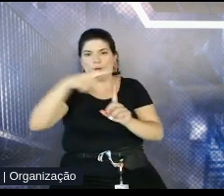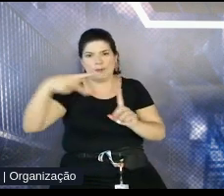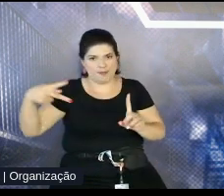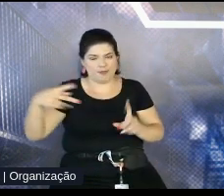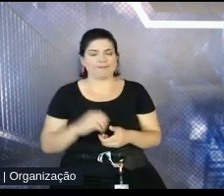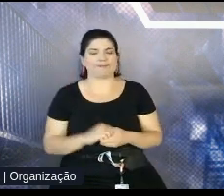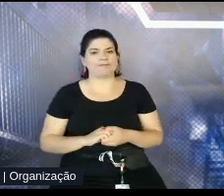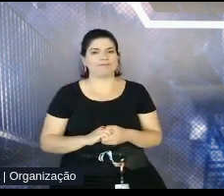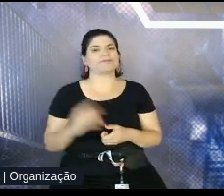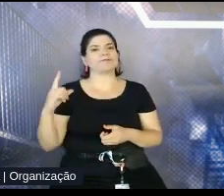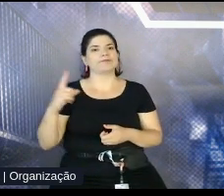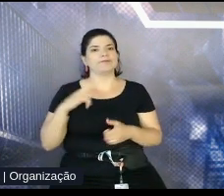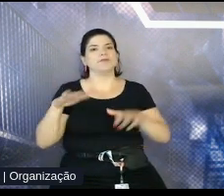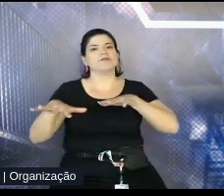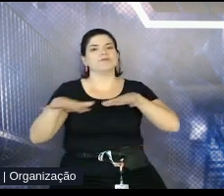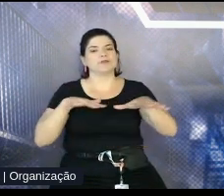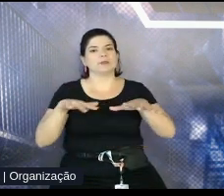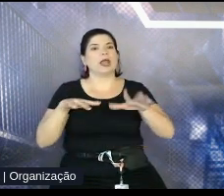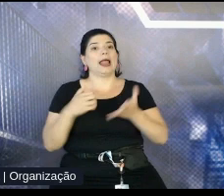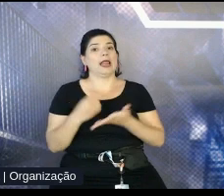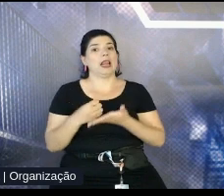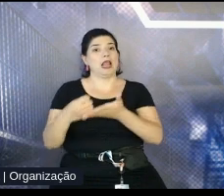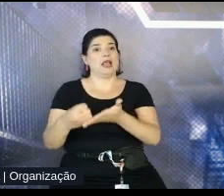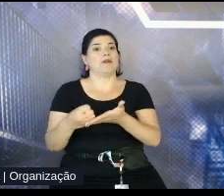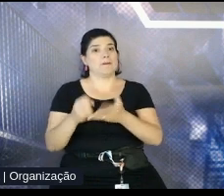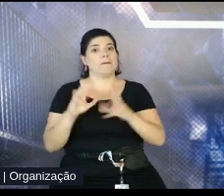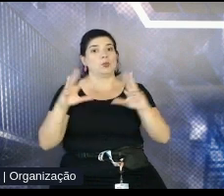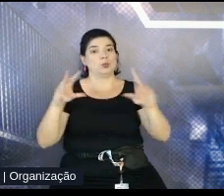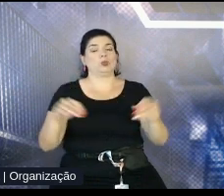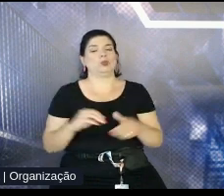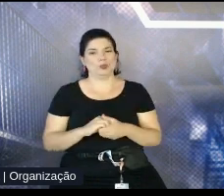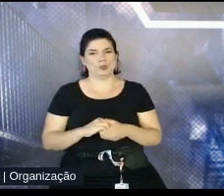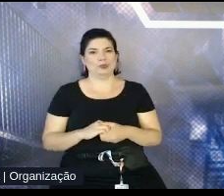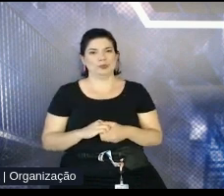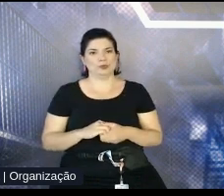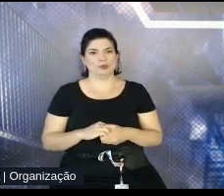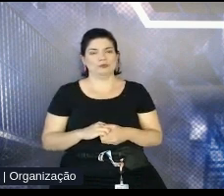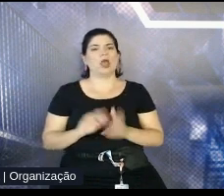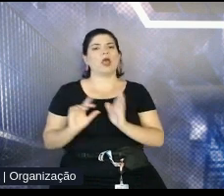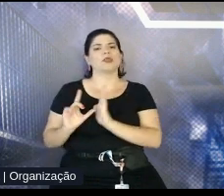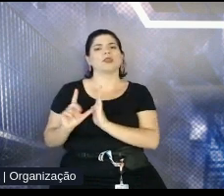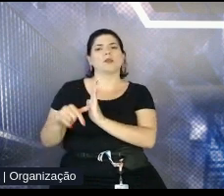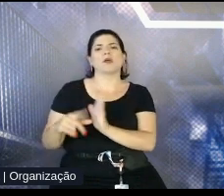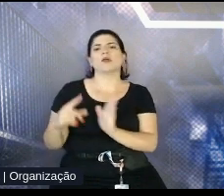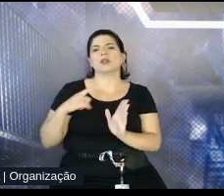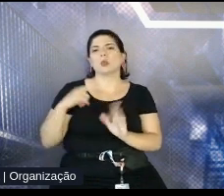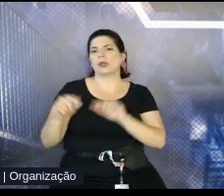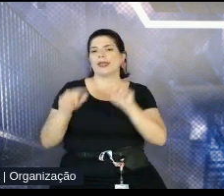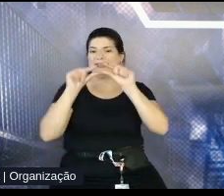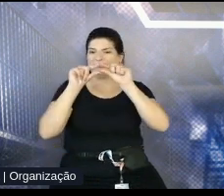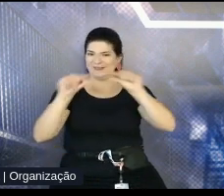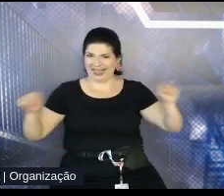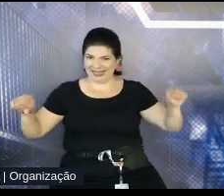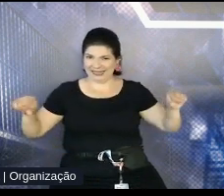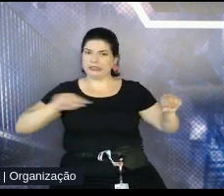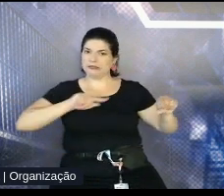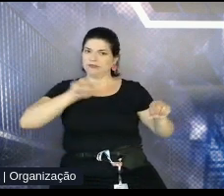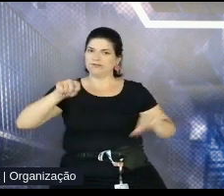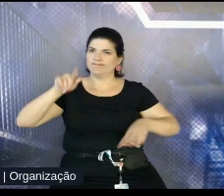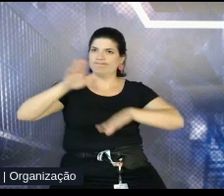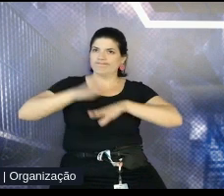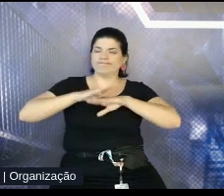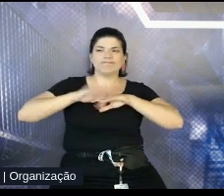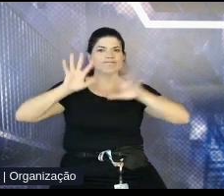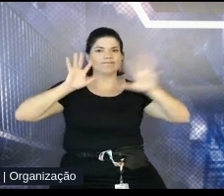recentes do movimento Web para Todos. E aí, logo em seguida, coloco aí uma frase para a gente refletir. Né? Essa